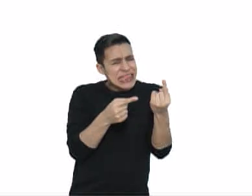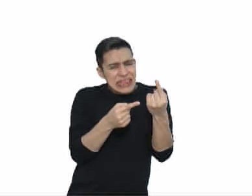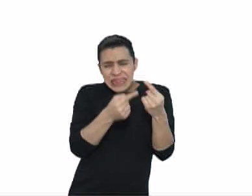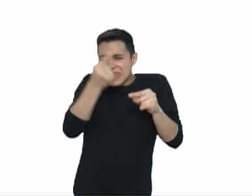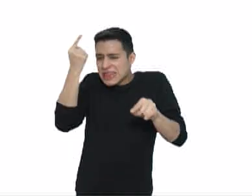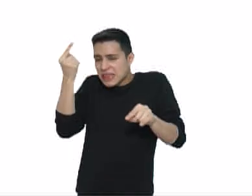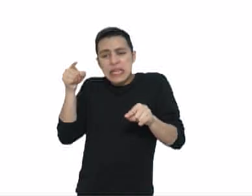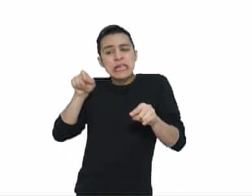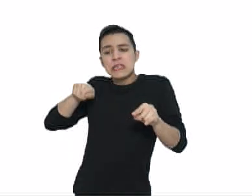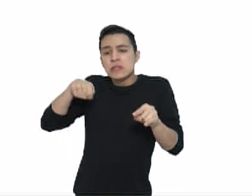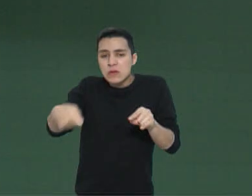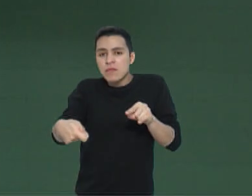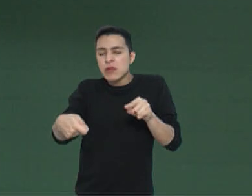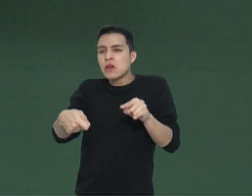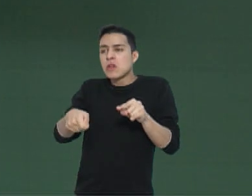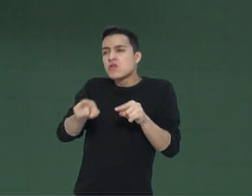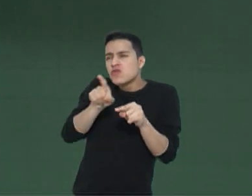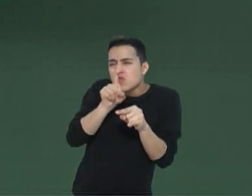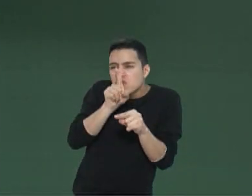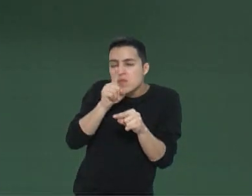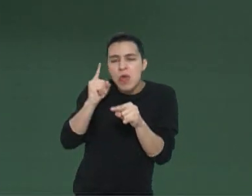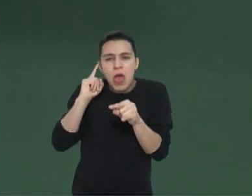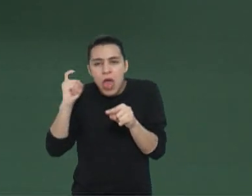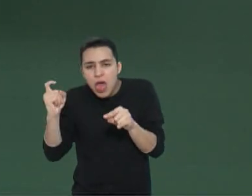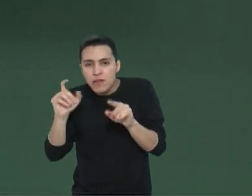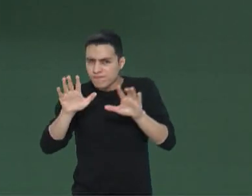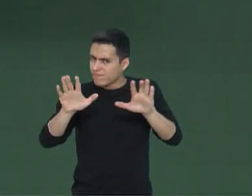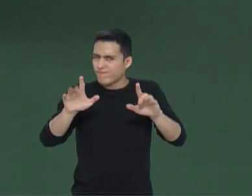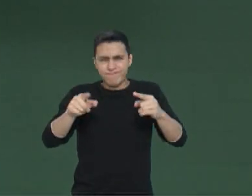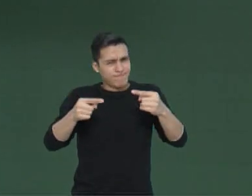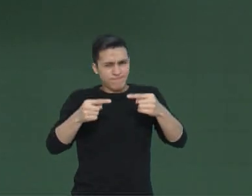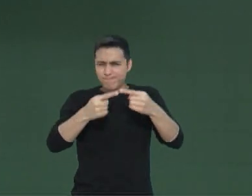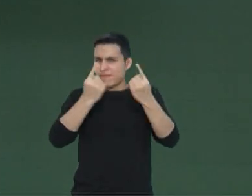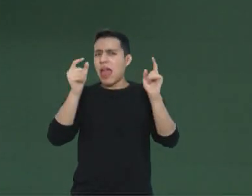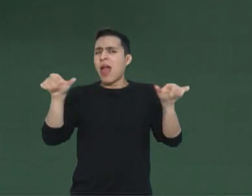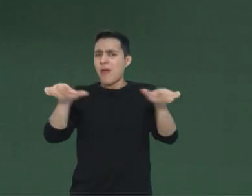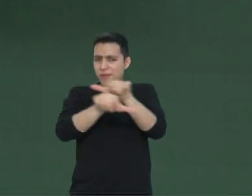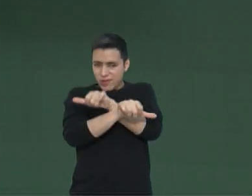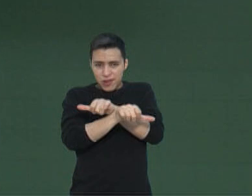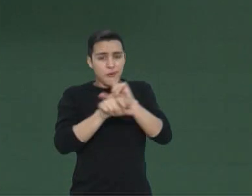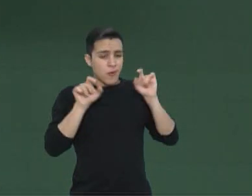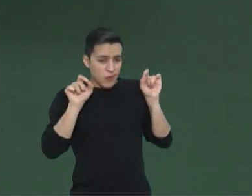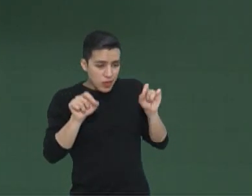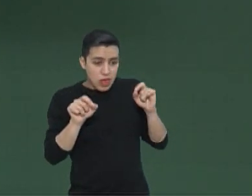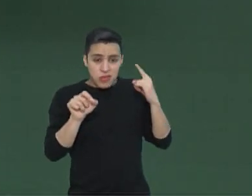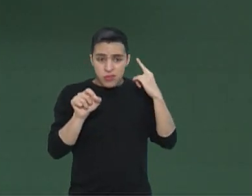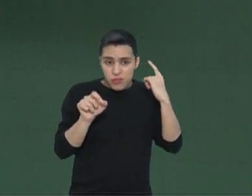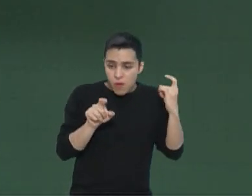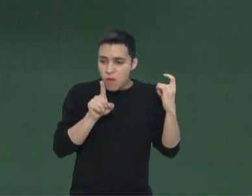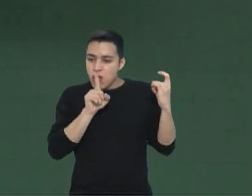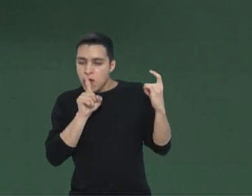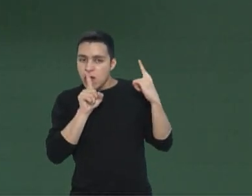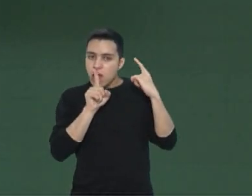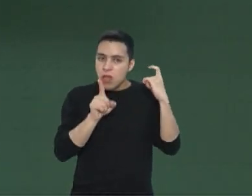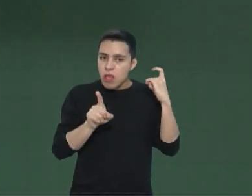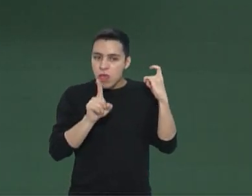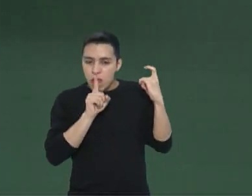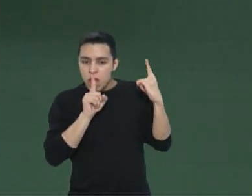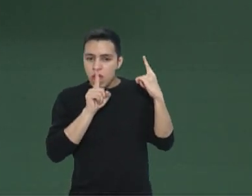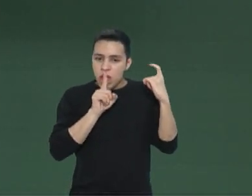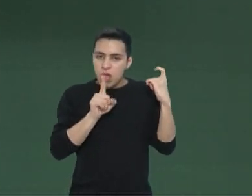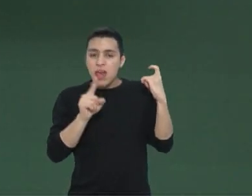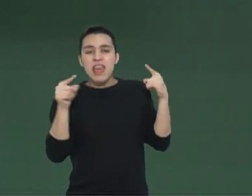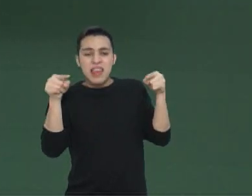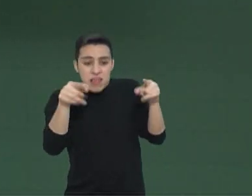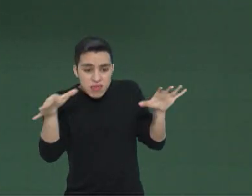sons e os silêncios. E nós vimos que, na verdade, é o contrário, né? Que, na verdade, os sons e os silêncios vão determinar o andamento, como funciona o